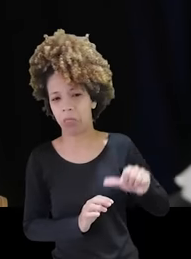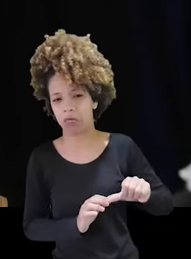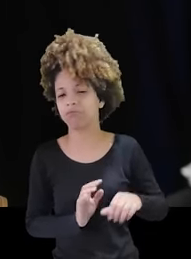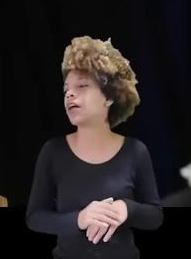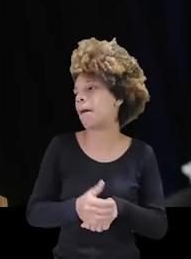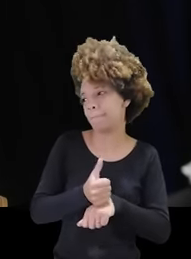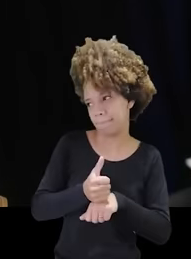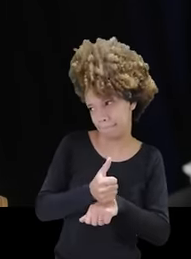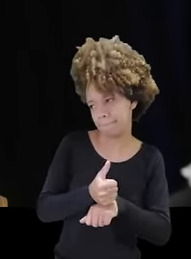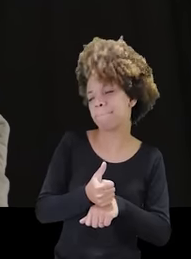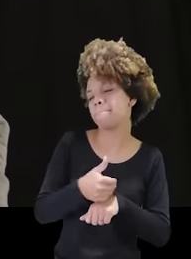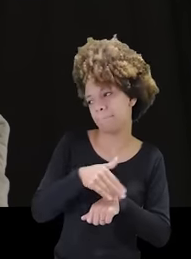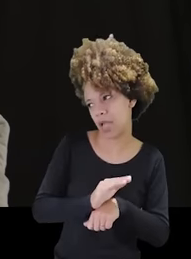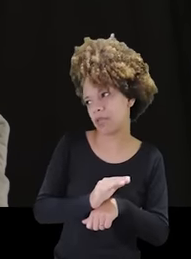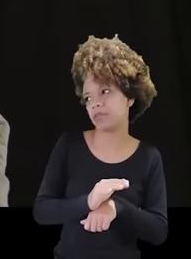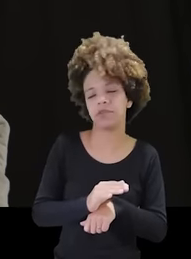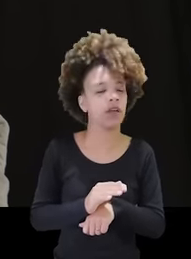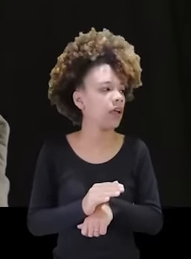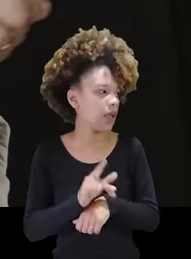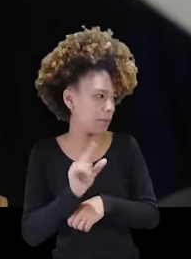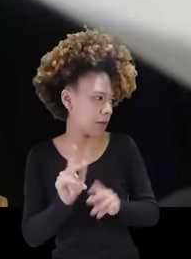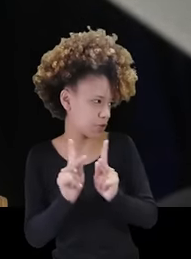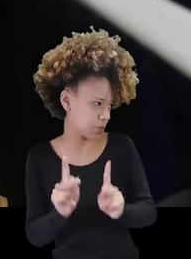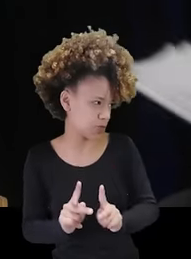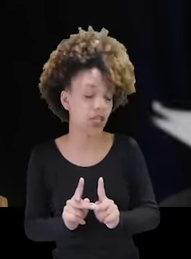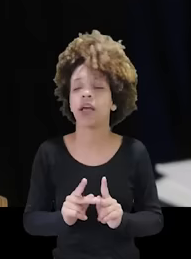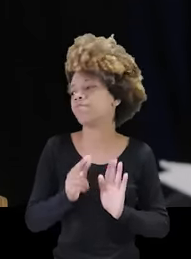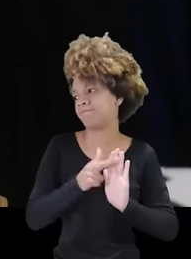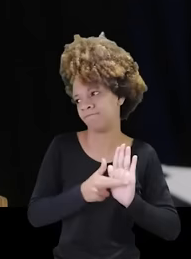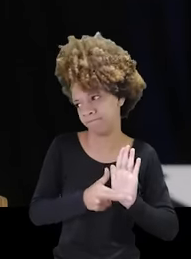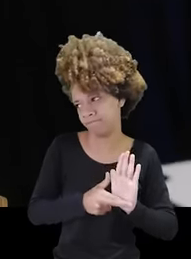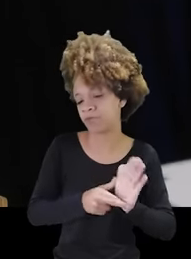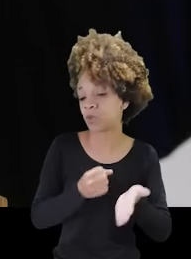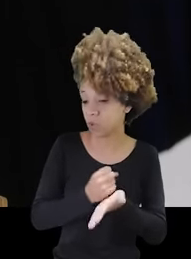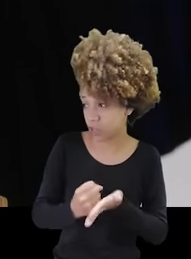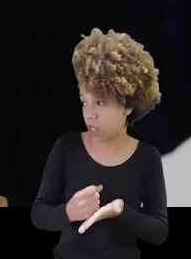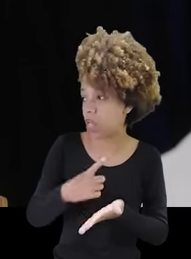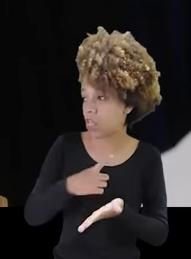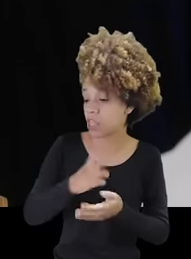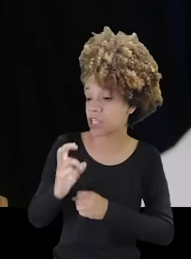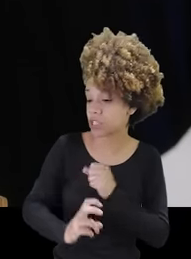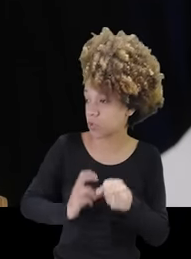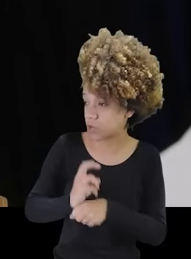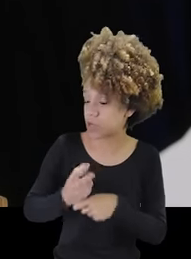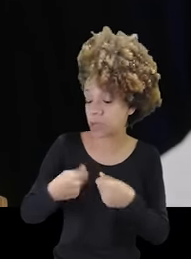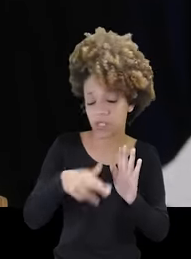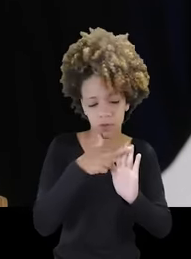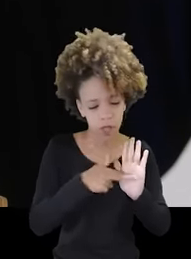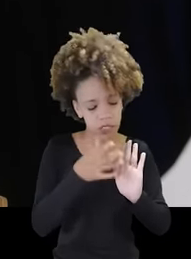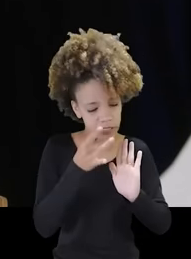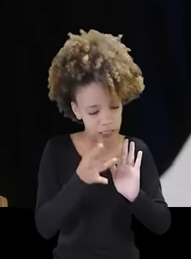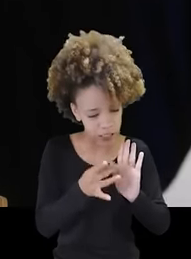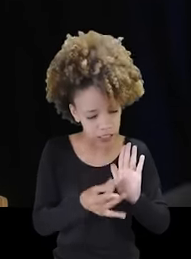profissionais Nais mas certinho mais disciplinados então tá no contrato Eu tenho um contrato de 5 anos eu tenho que fazer